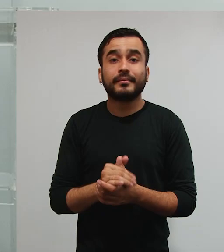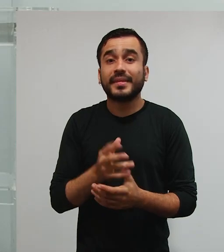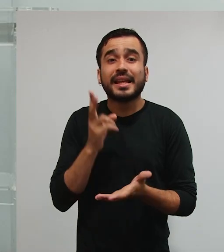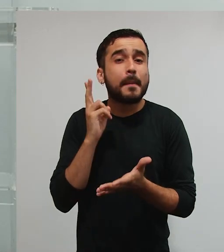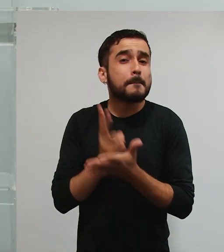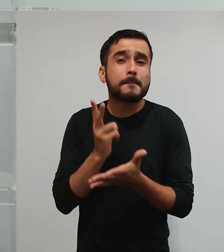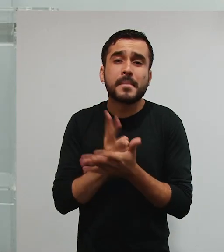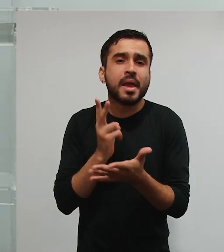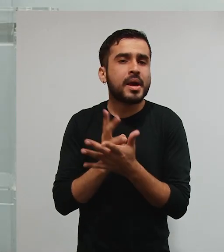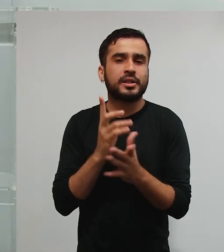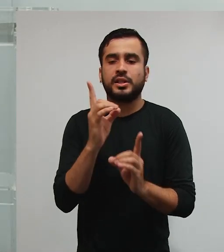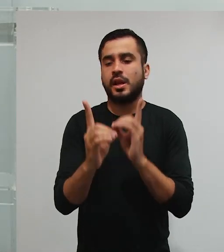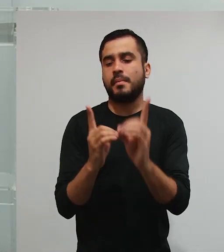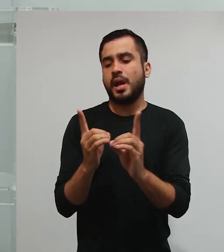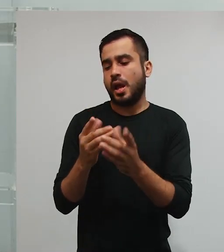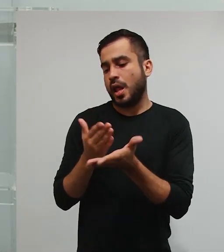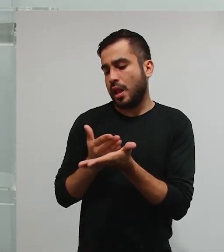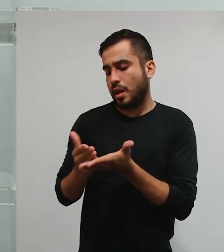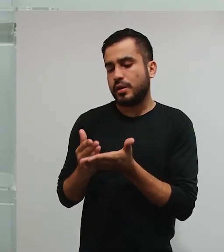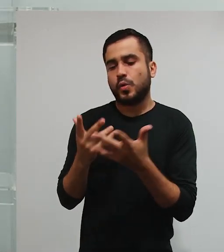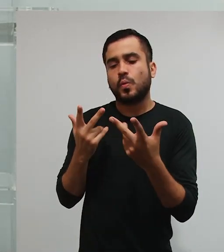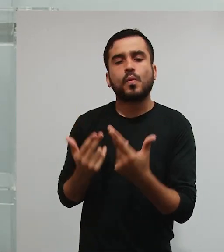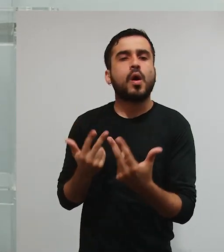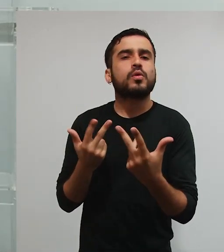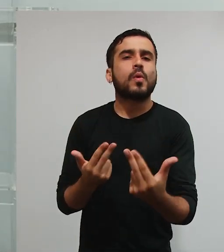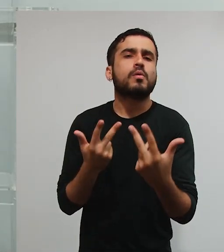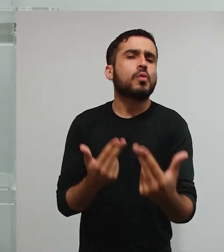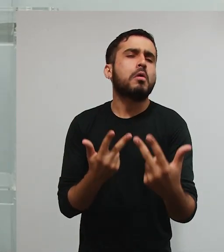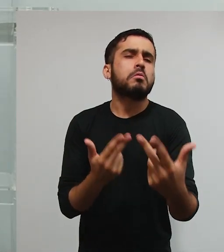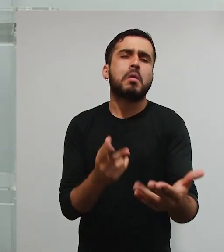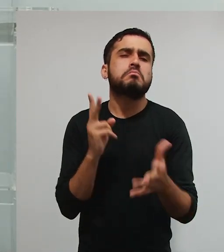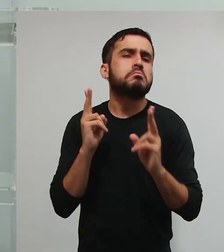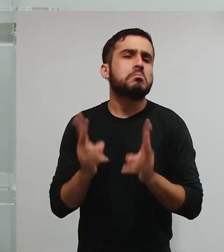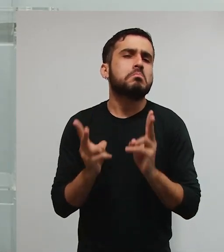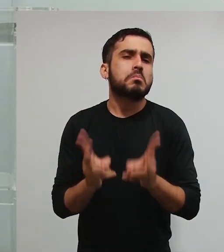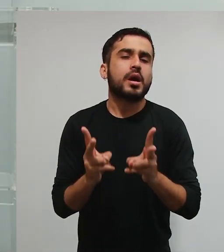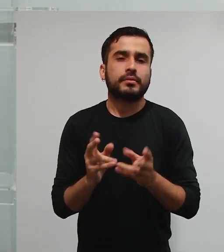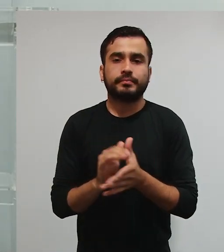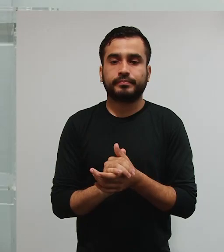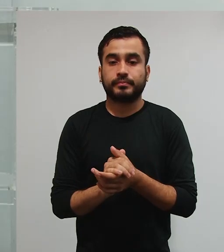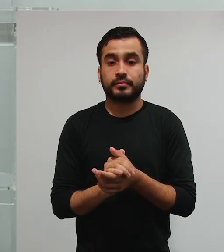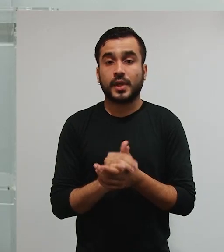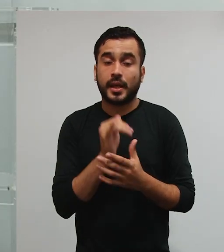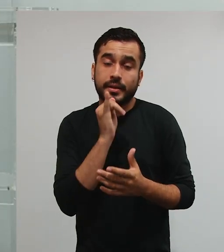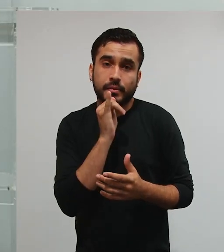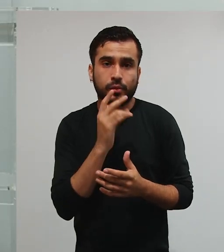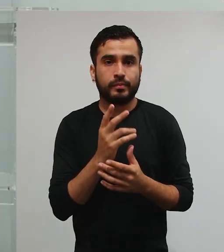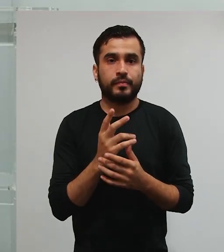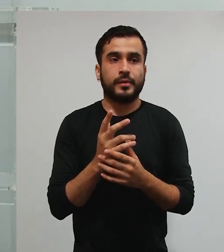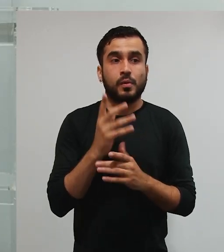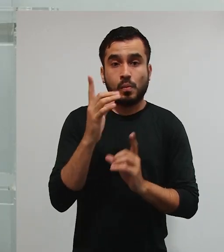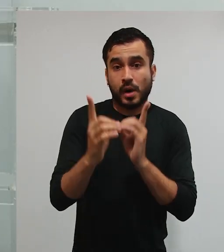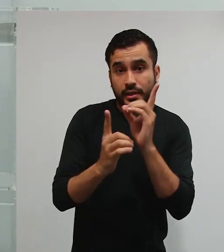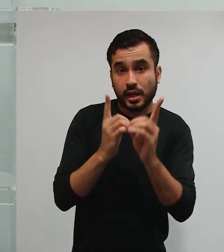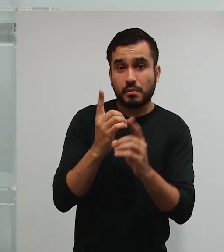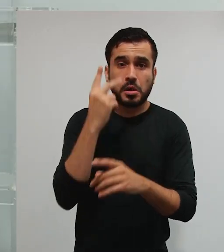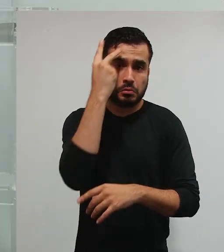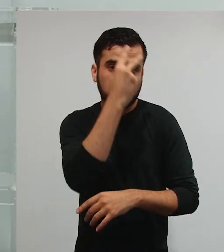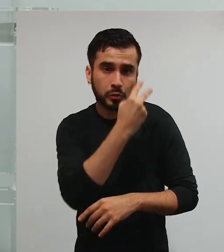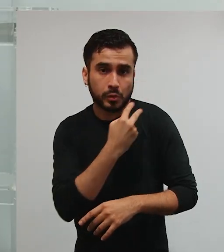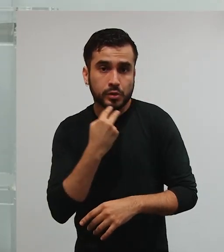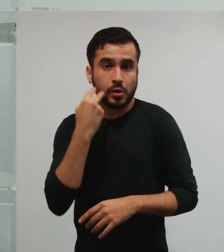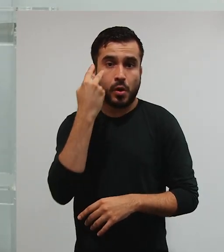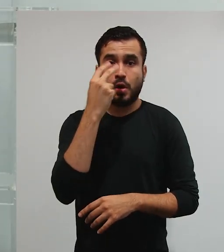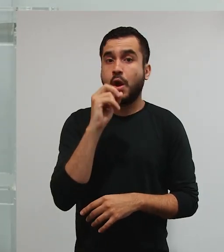uma mesma dinâmica do início ao fim da formação. Mesmo que ela ocorra em 2 horas, ou ela ocorra em 1 dia,